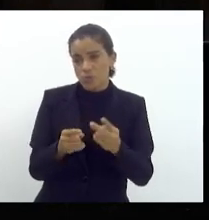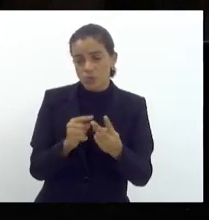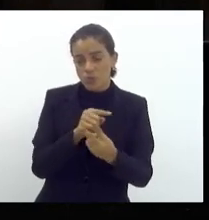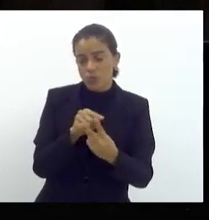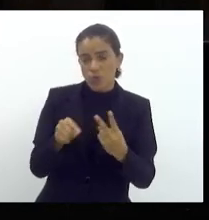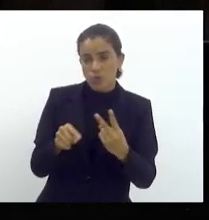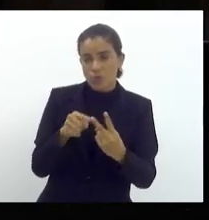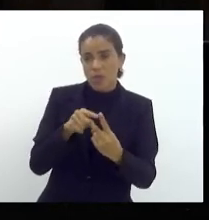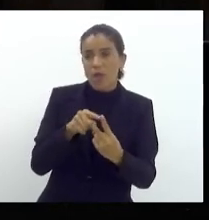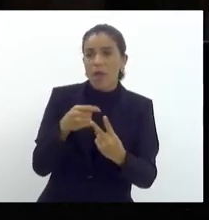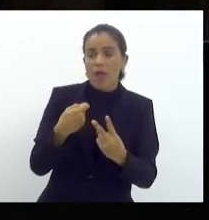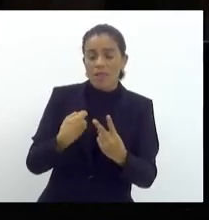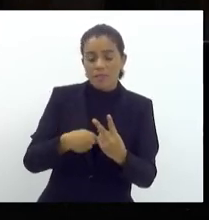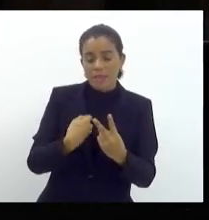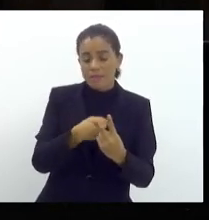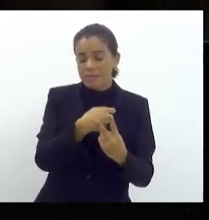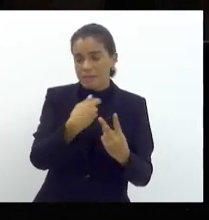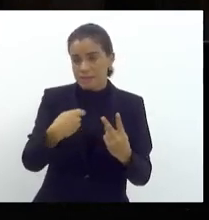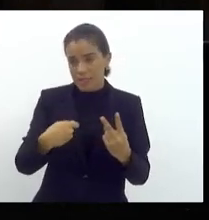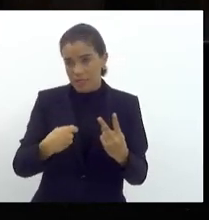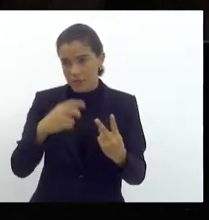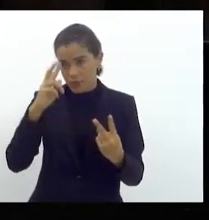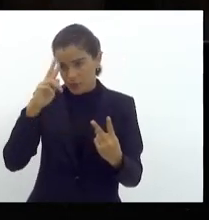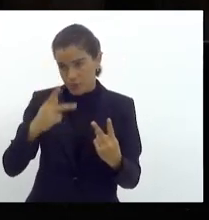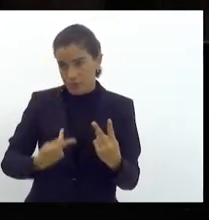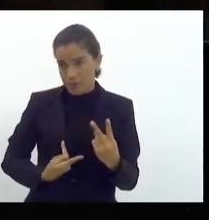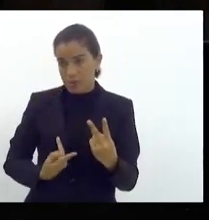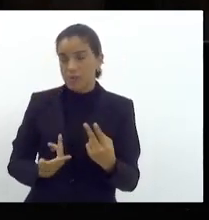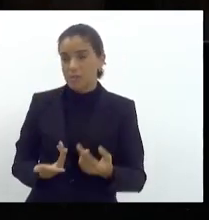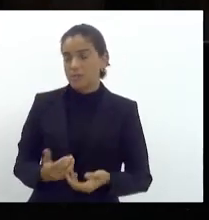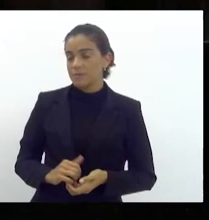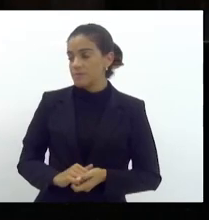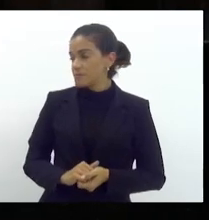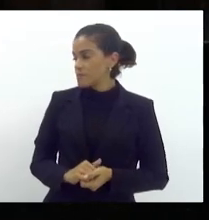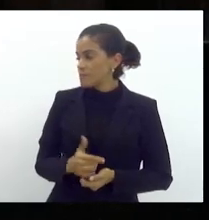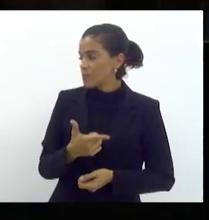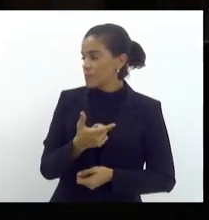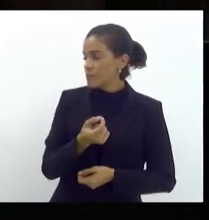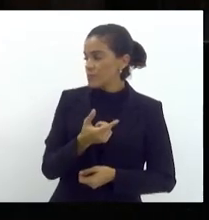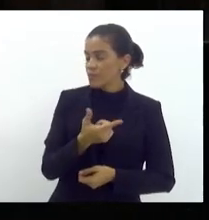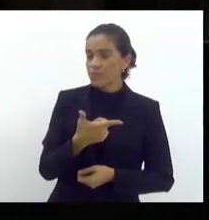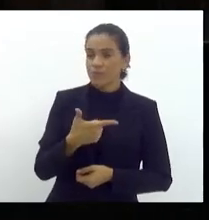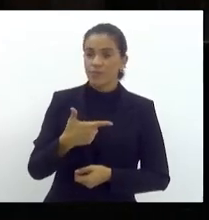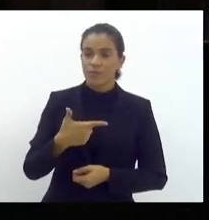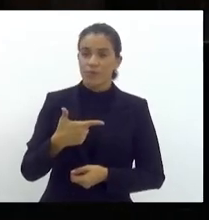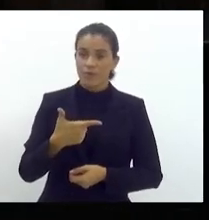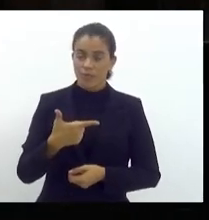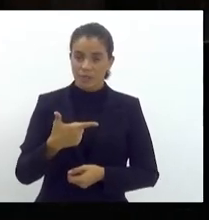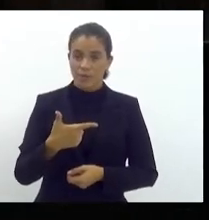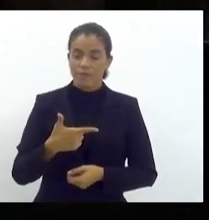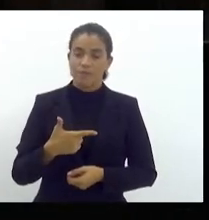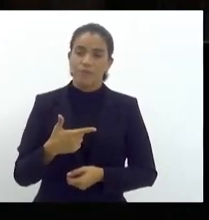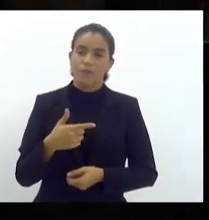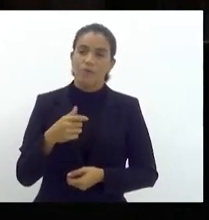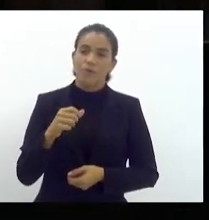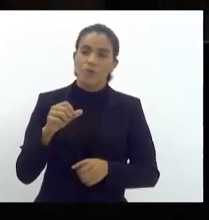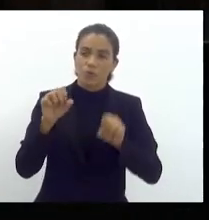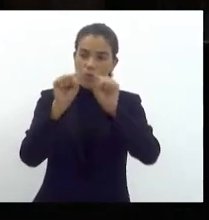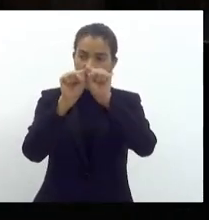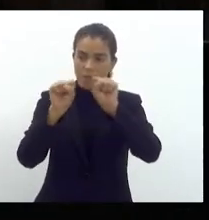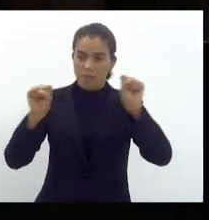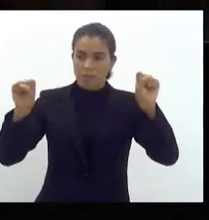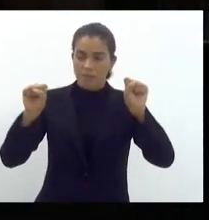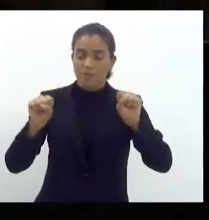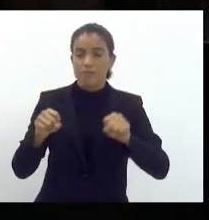considerados bens essenciais no ano passado 2020 por decisão do STF E além disso